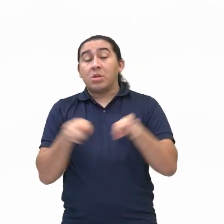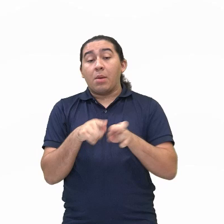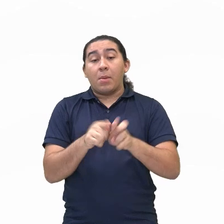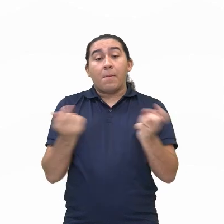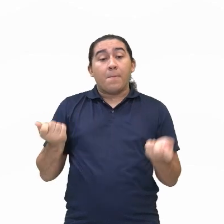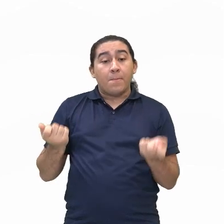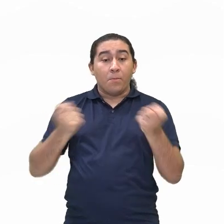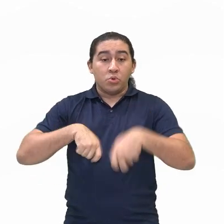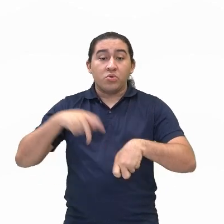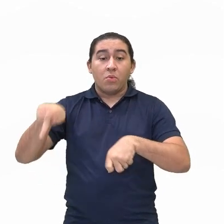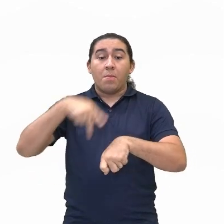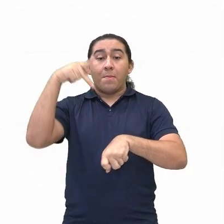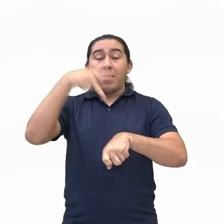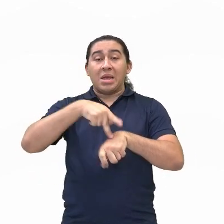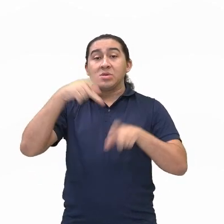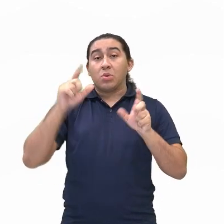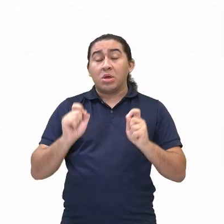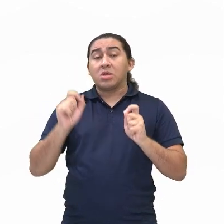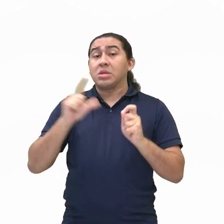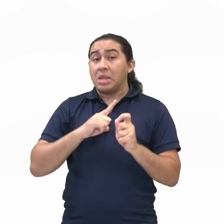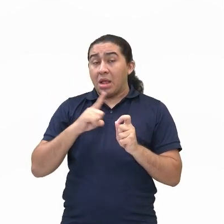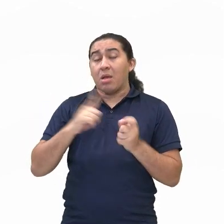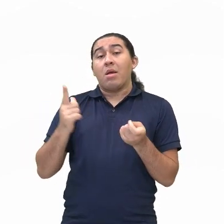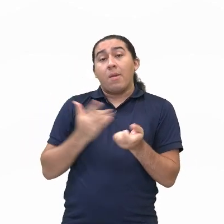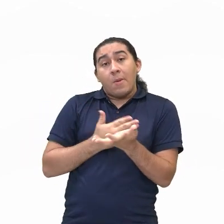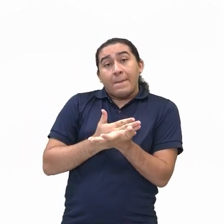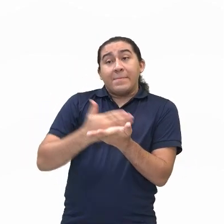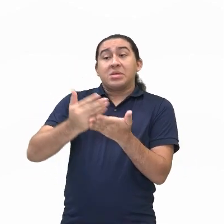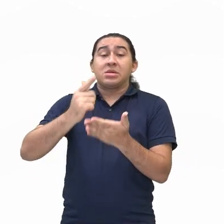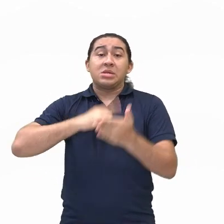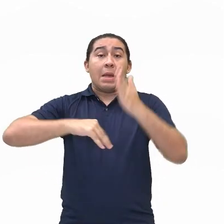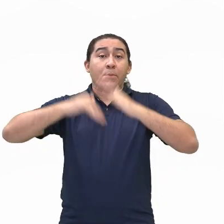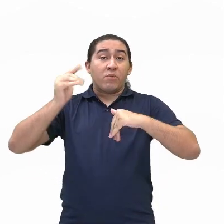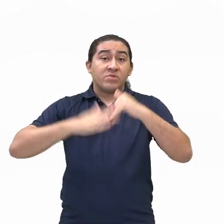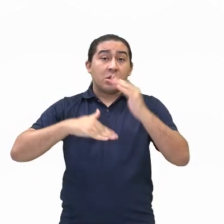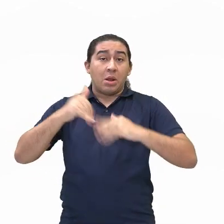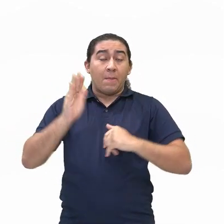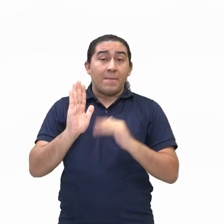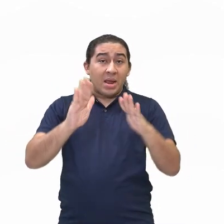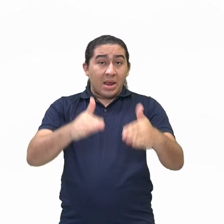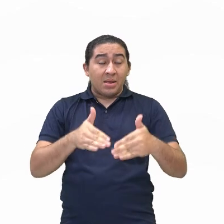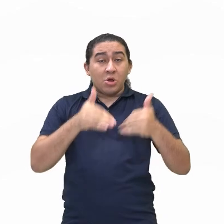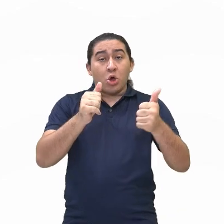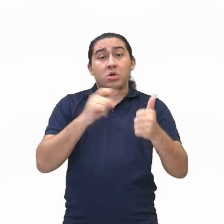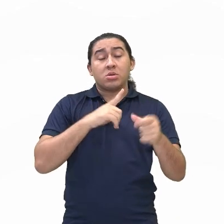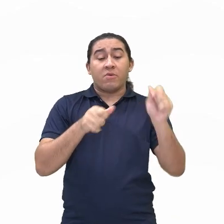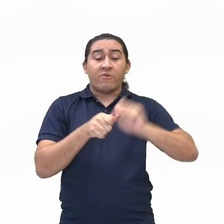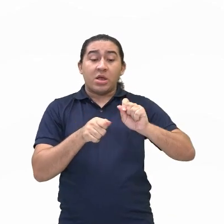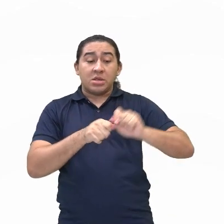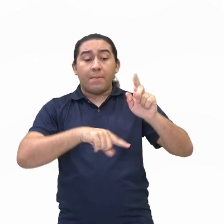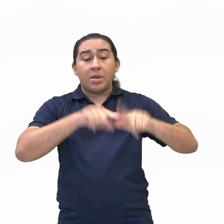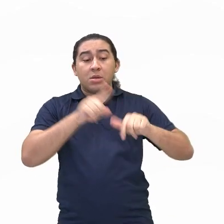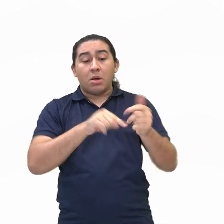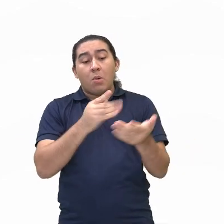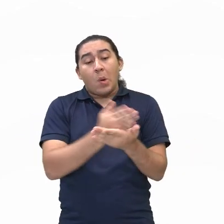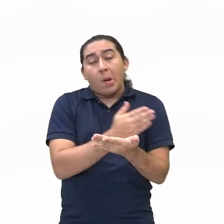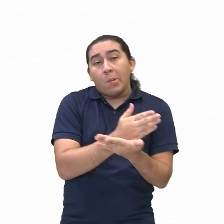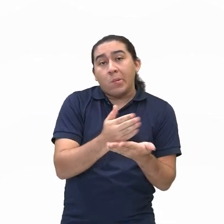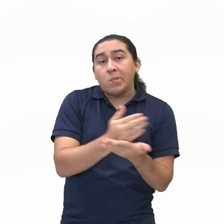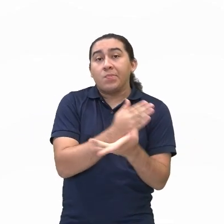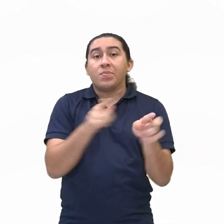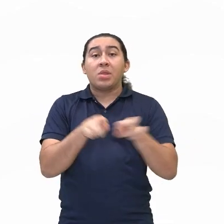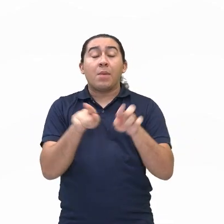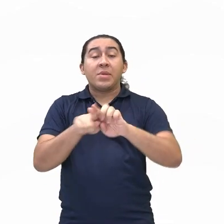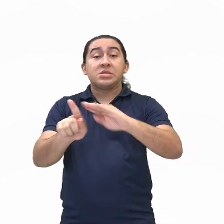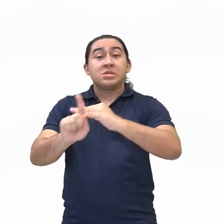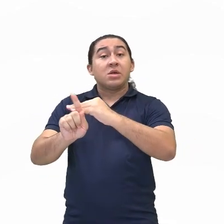assim que os países eles se especializem, né, na produção de determinados produtos, de bens e também de